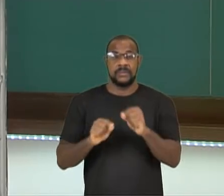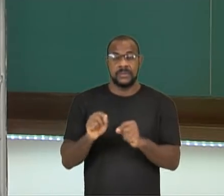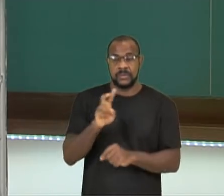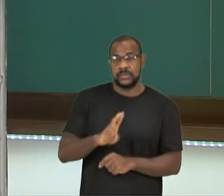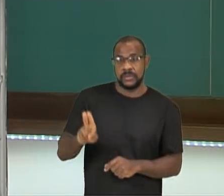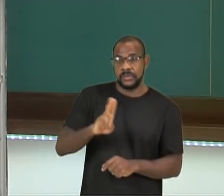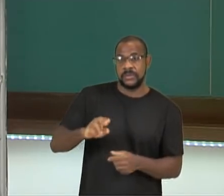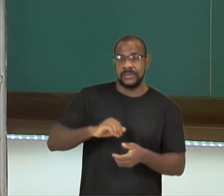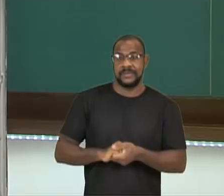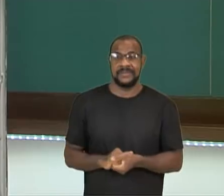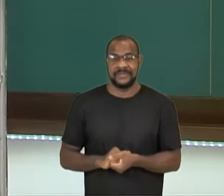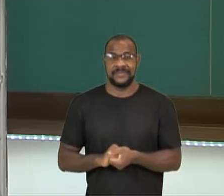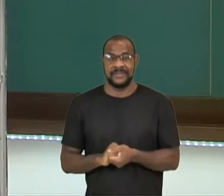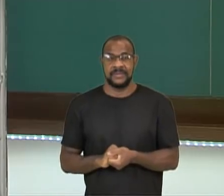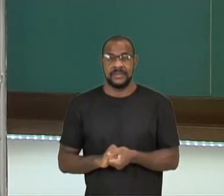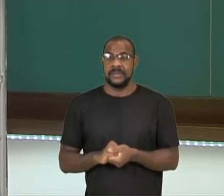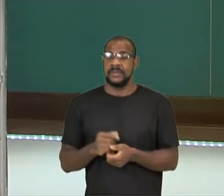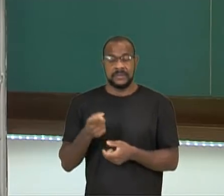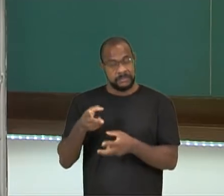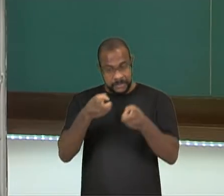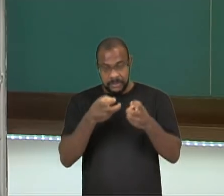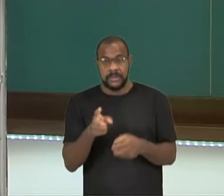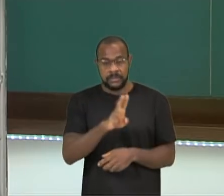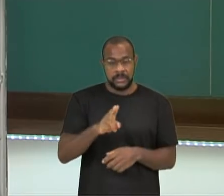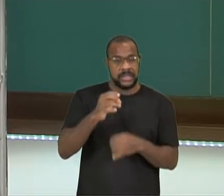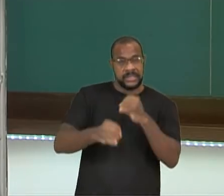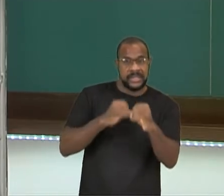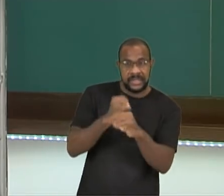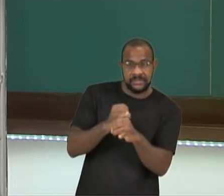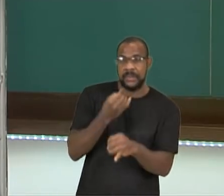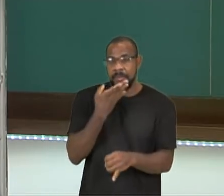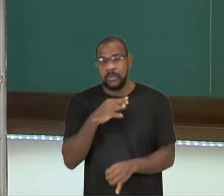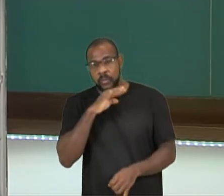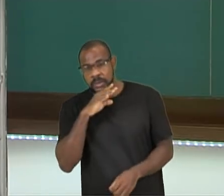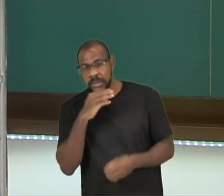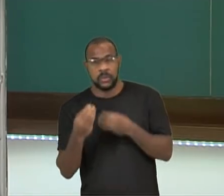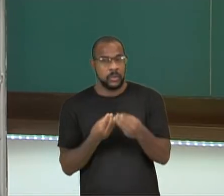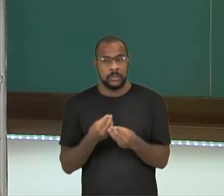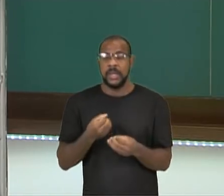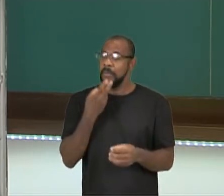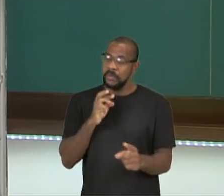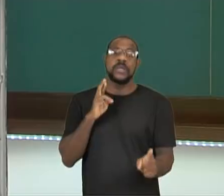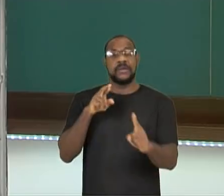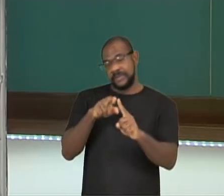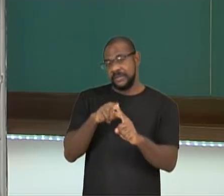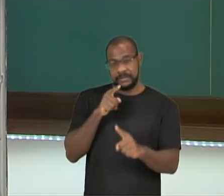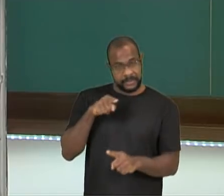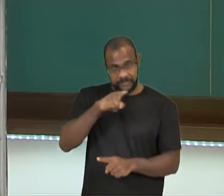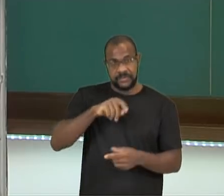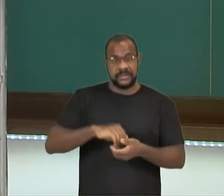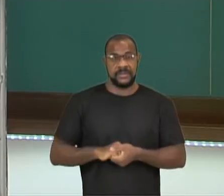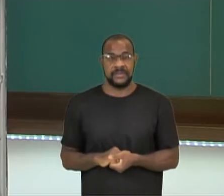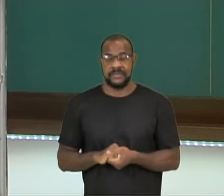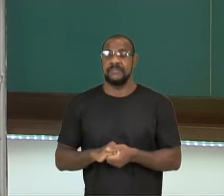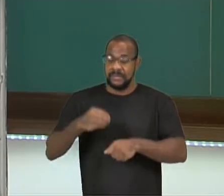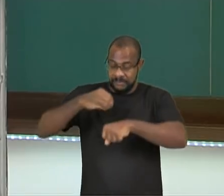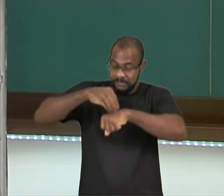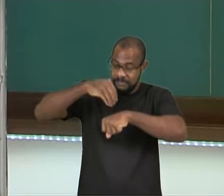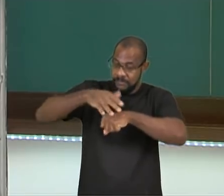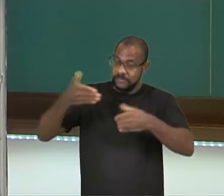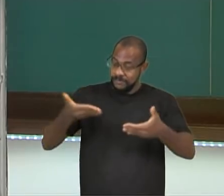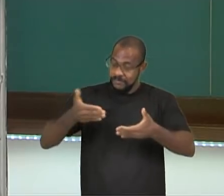ferramenta online que a pessoa usa para fazer reuniões de trabalho. Lembram da nossa leitura, tá? O que